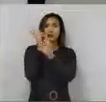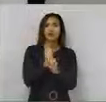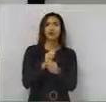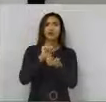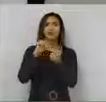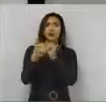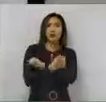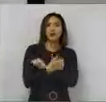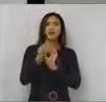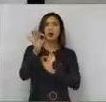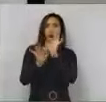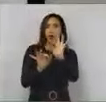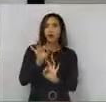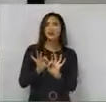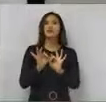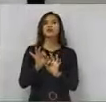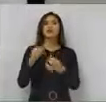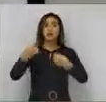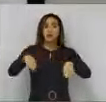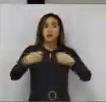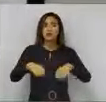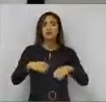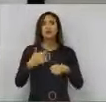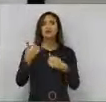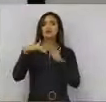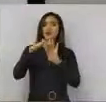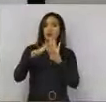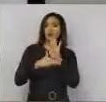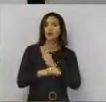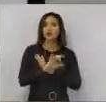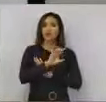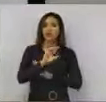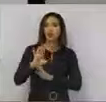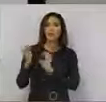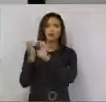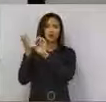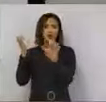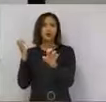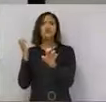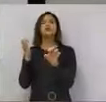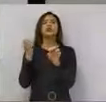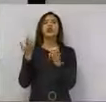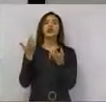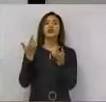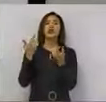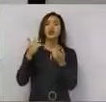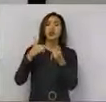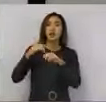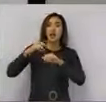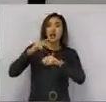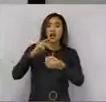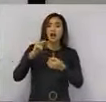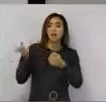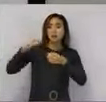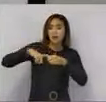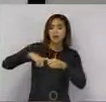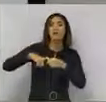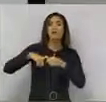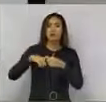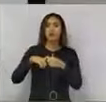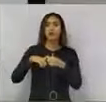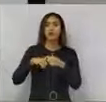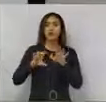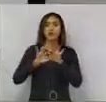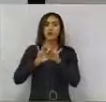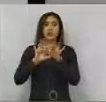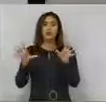adequações, atualizações dos projetos de engenharia para seu detalhamento e retomada das